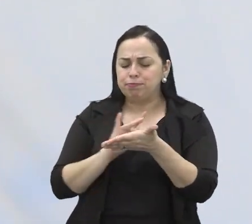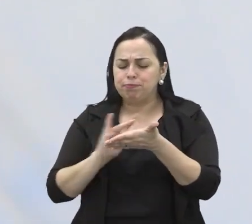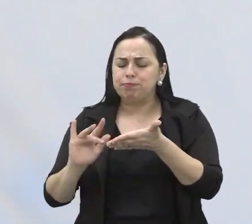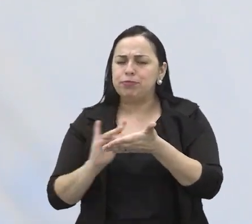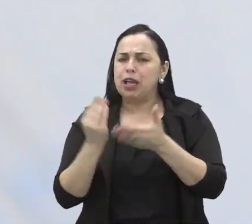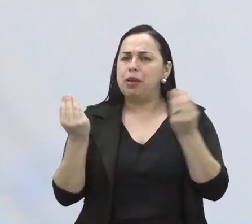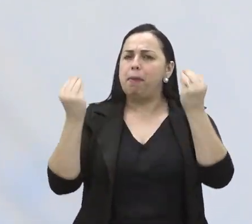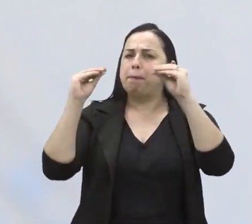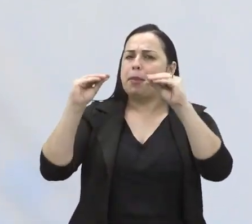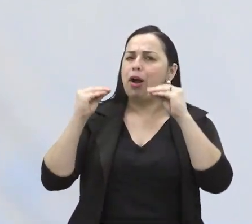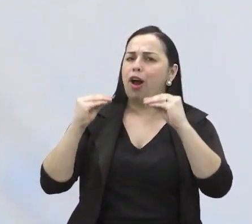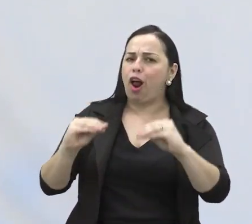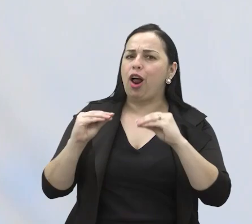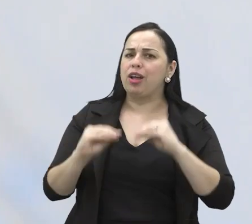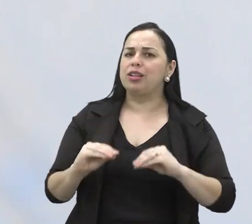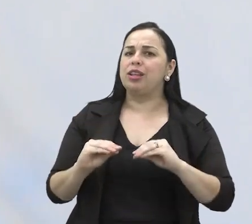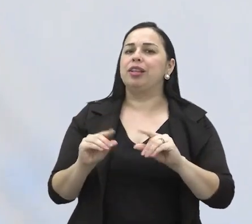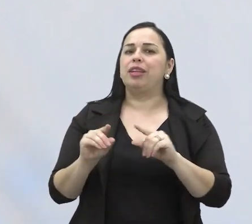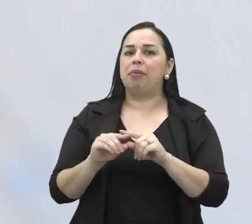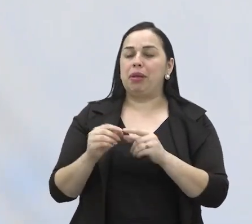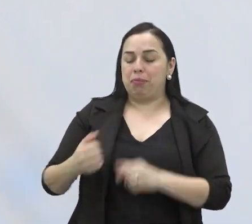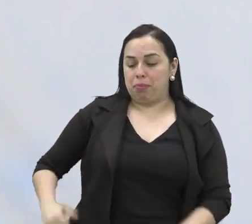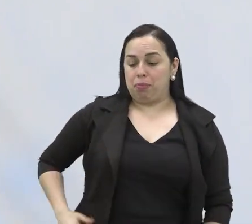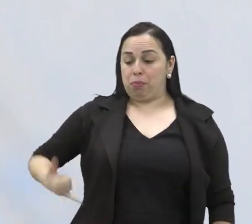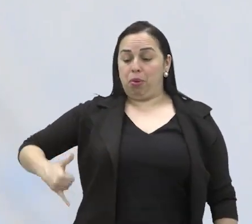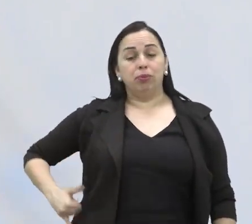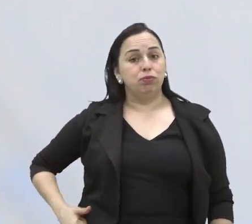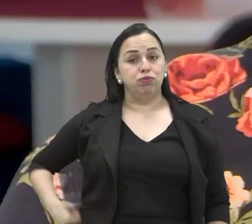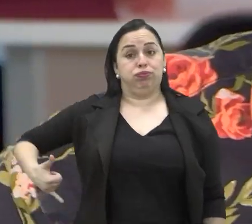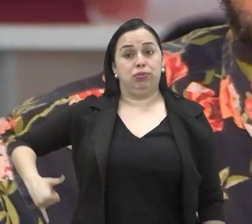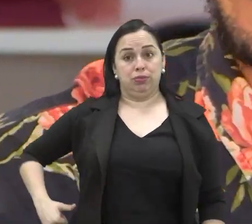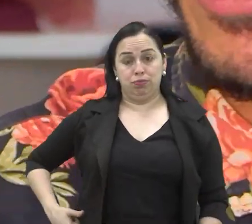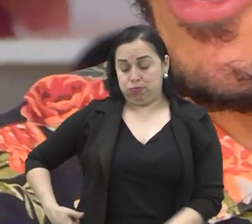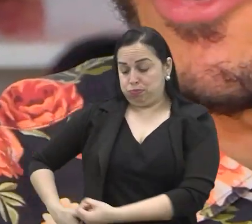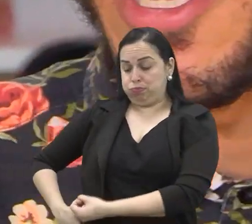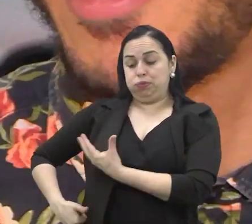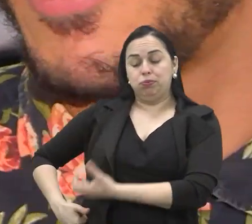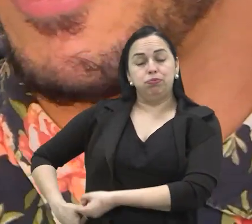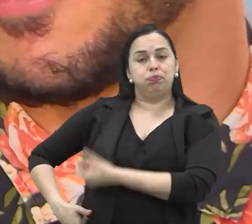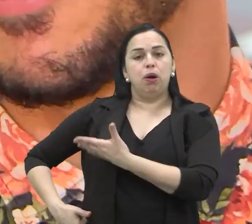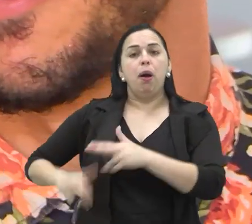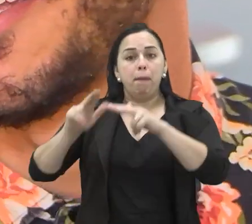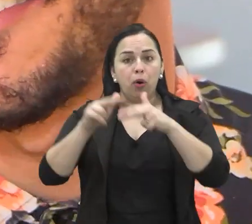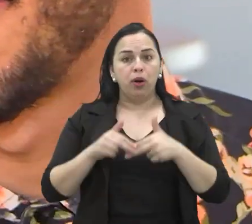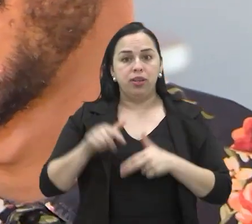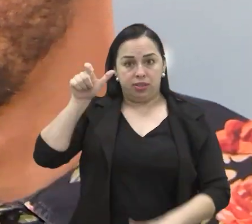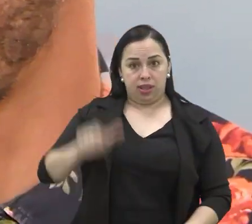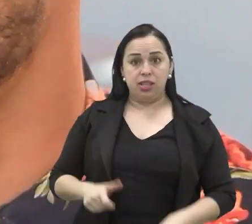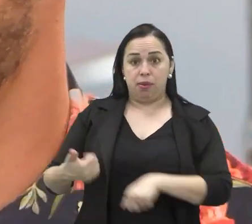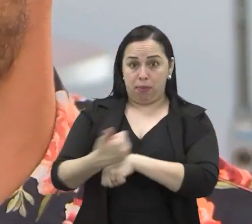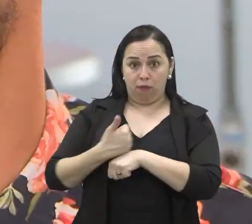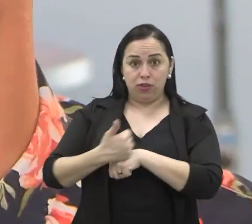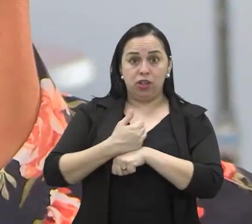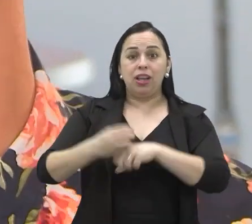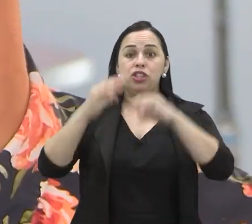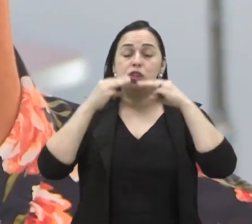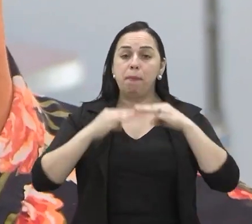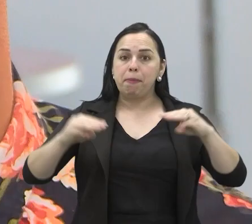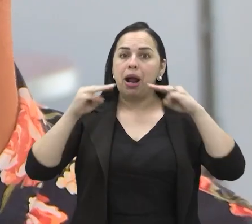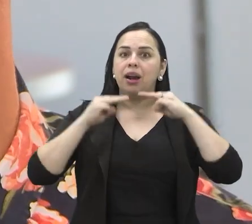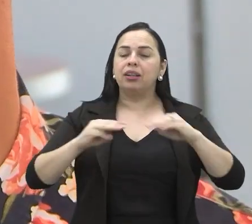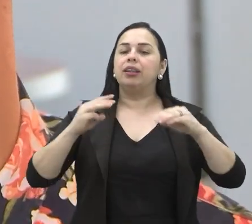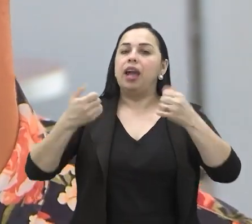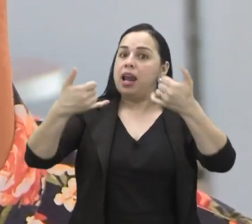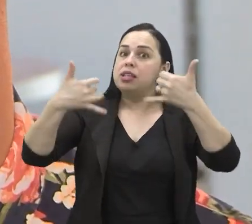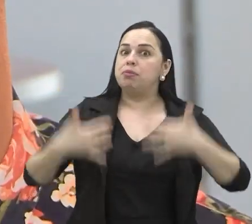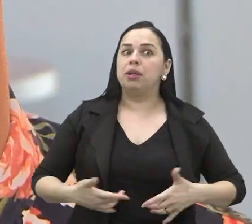exposição constante é provocada pelas notificações. Por isso, este especialista em marketing afirma que é